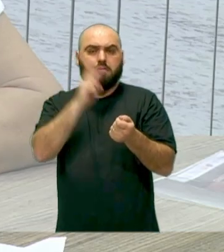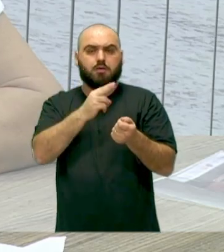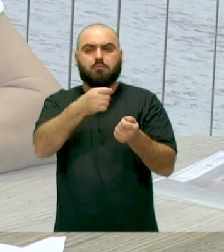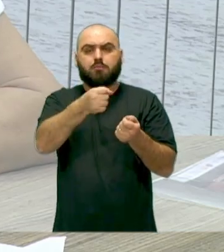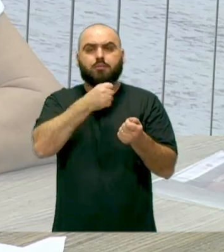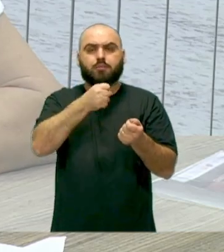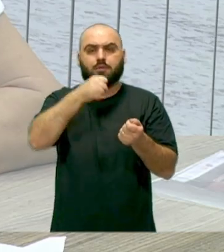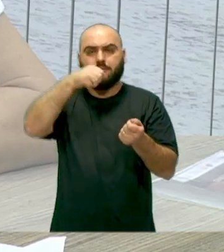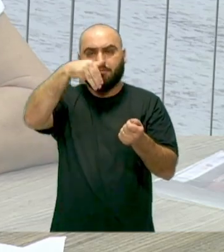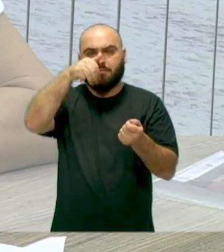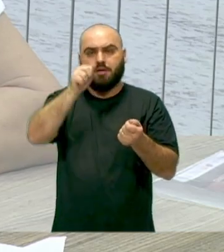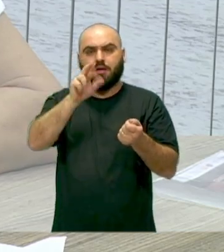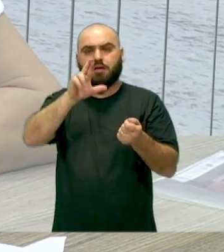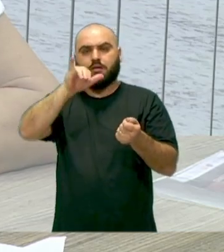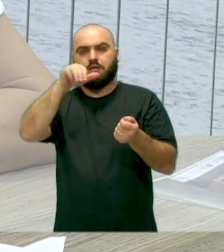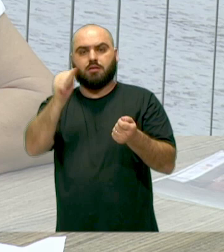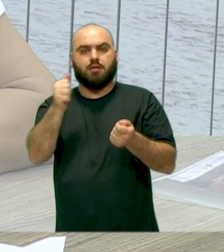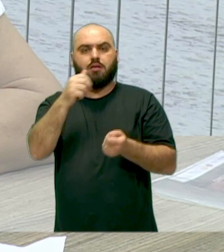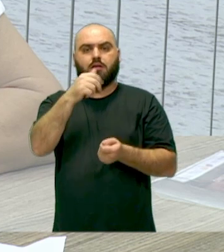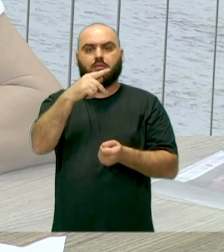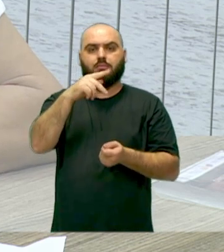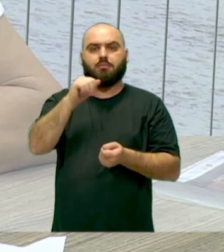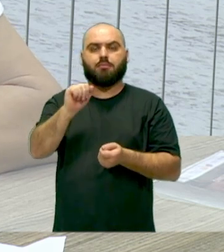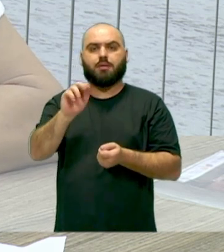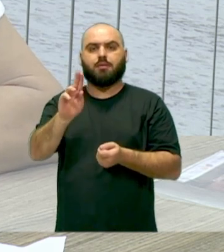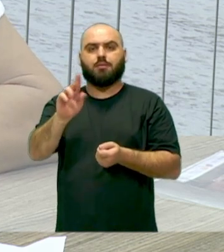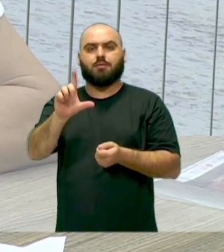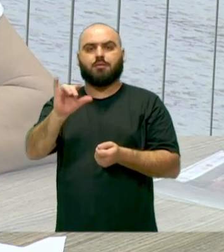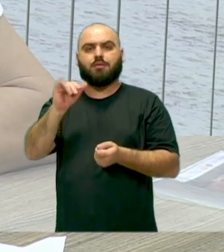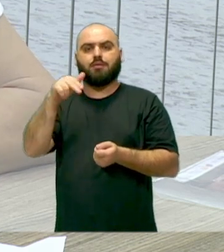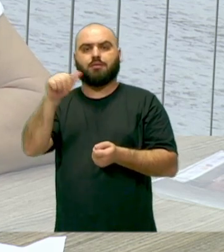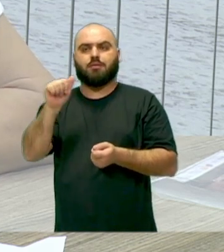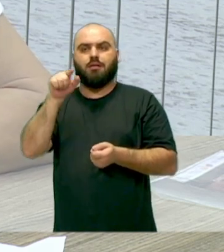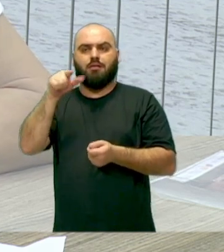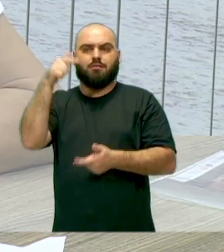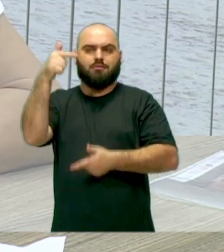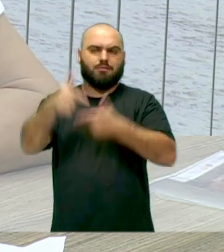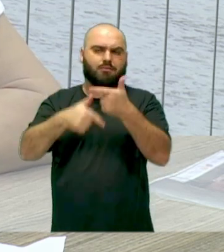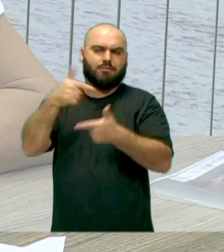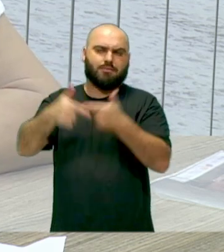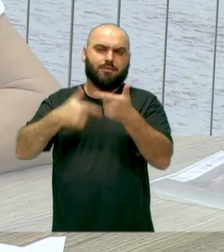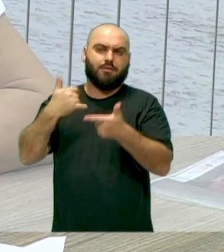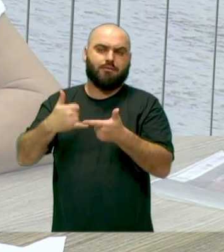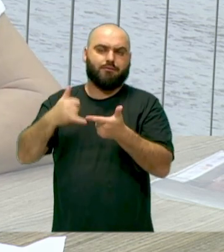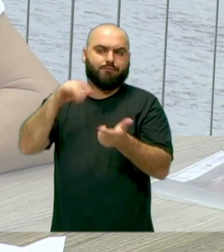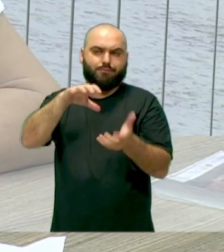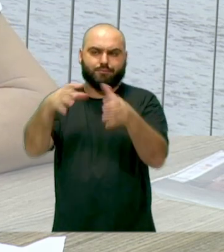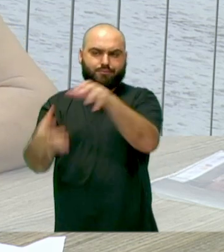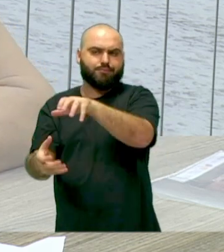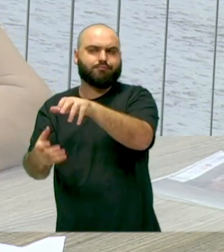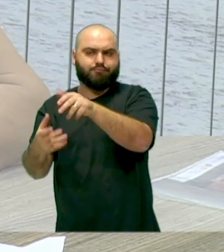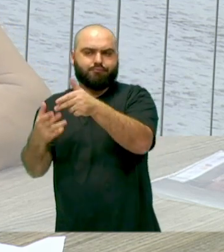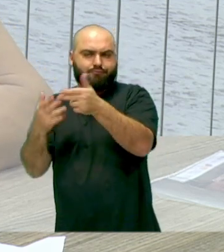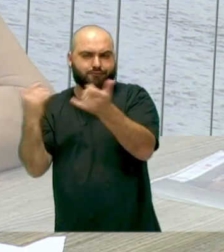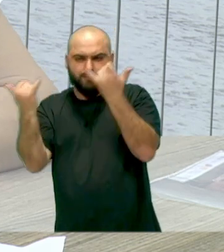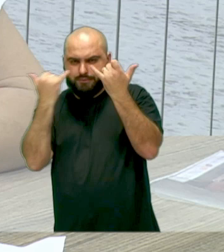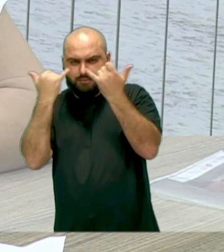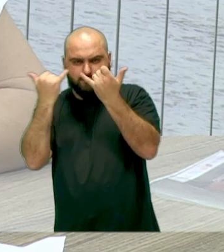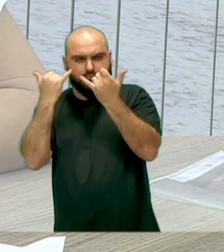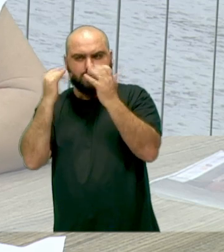Maria Paulina, né? E ela trabalha muito com dados, né? E